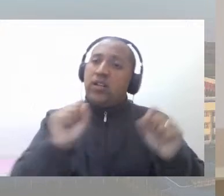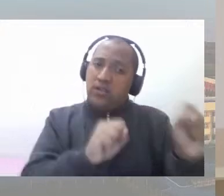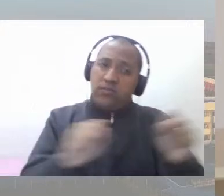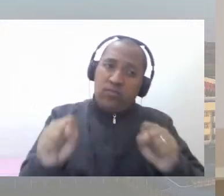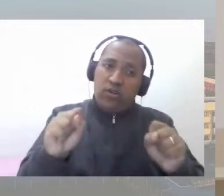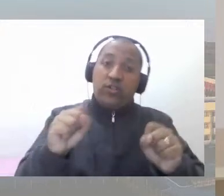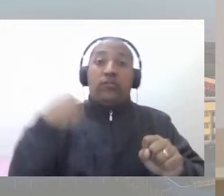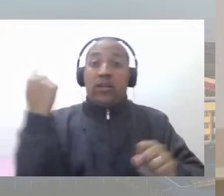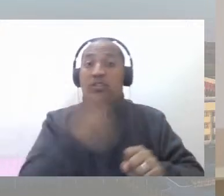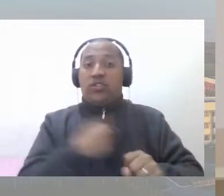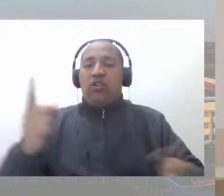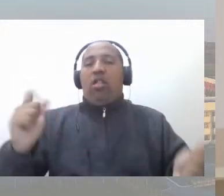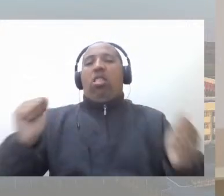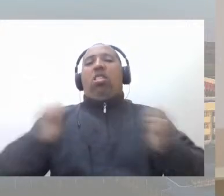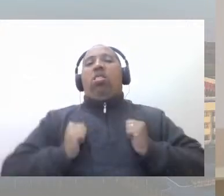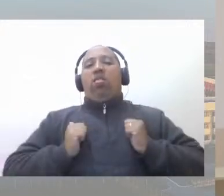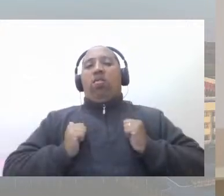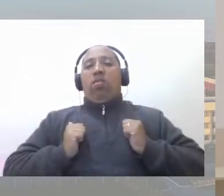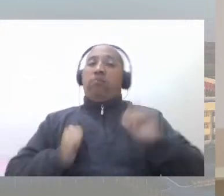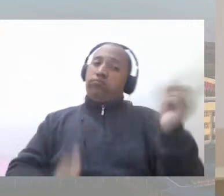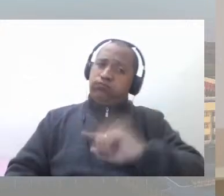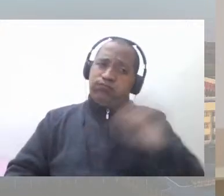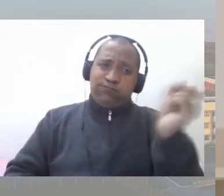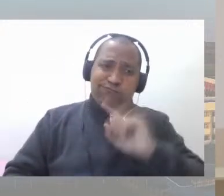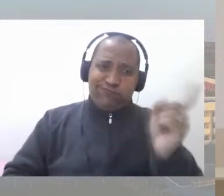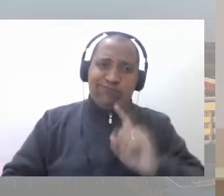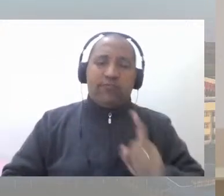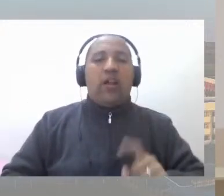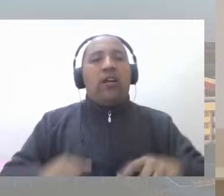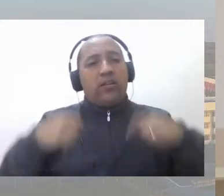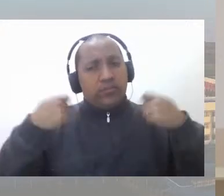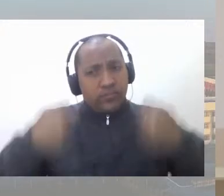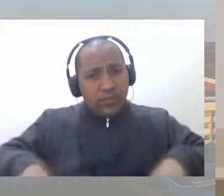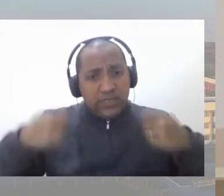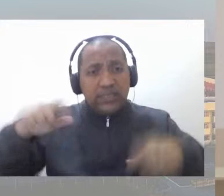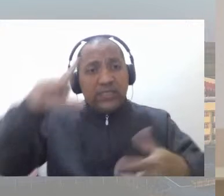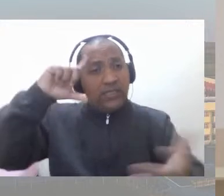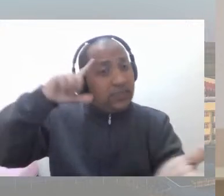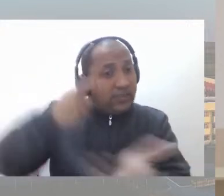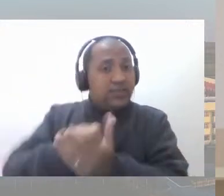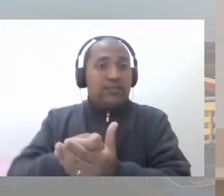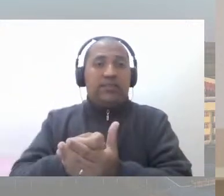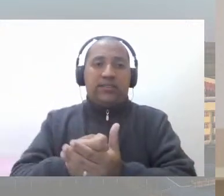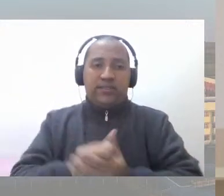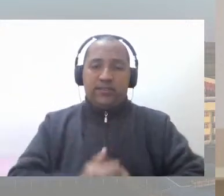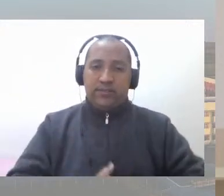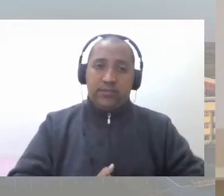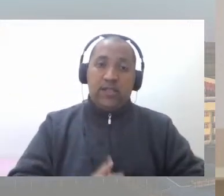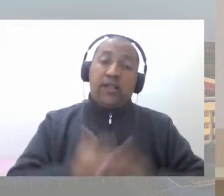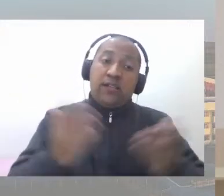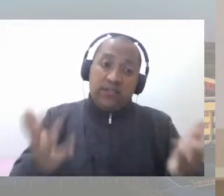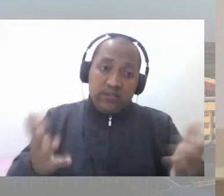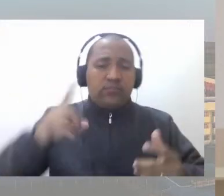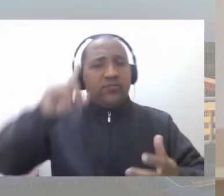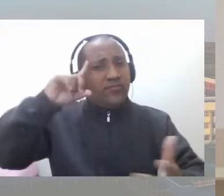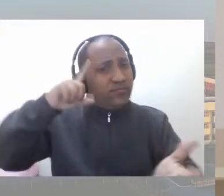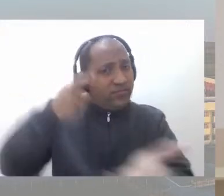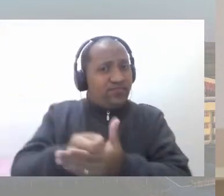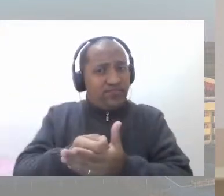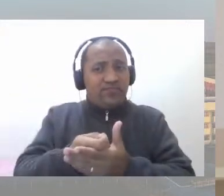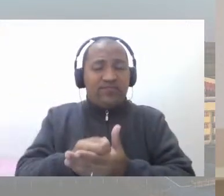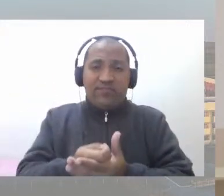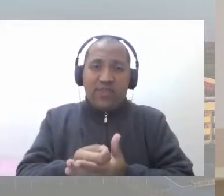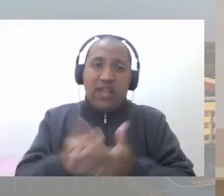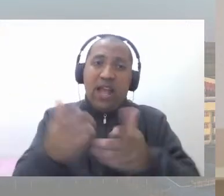omitir. Então, nesse sentido, a gente tem que tomar posições. E as posições, como eu falei, nem sempre